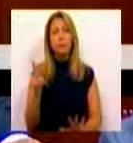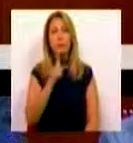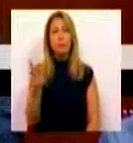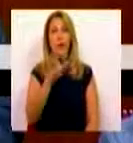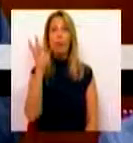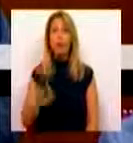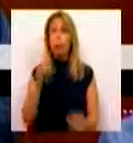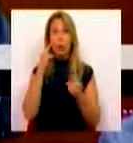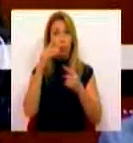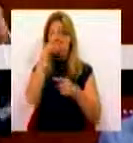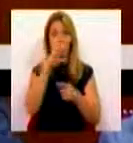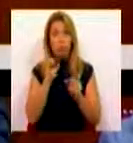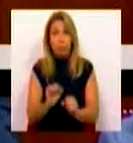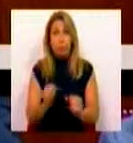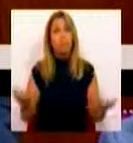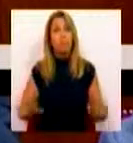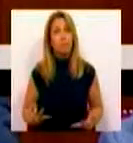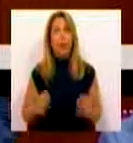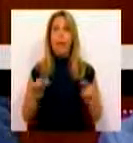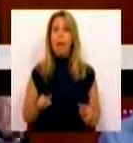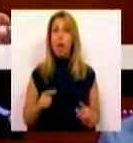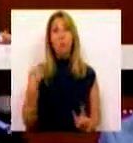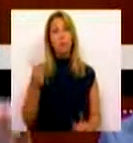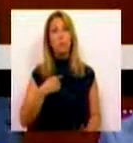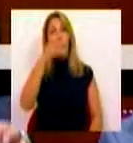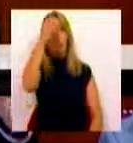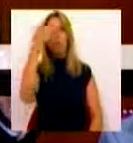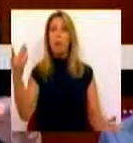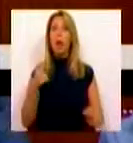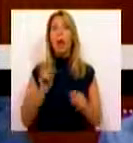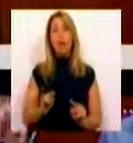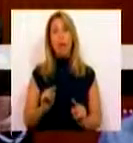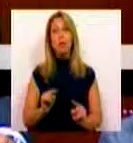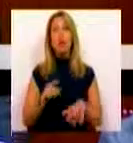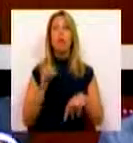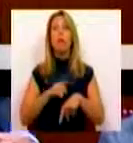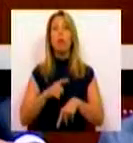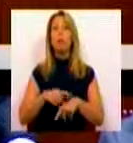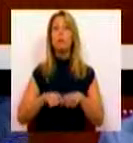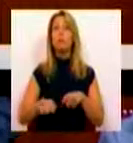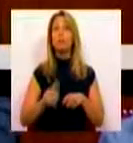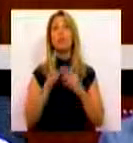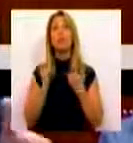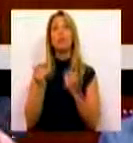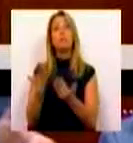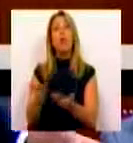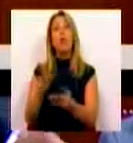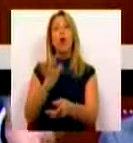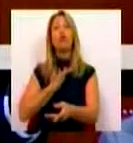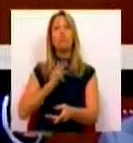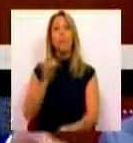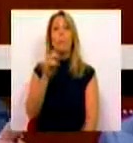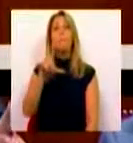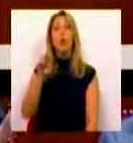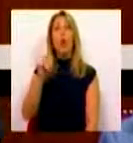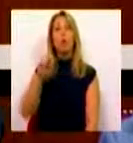100% pública. Essa é a nossa visão e esse é o mandato que foi conferido ao Dr. Palmacedo. O Dr. Palmacedo não ignora